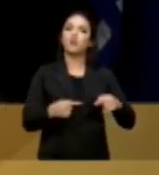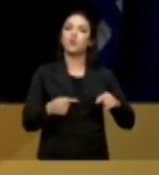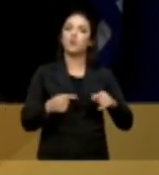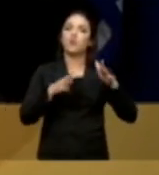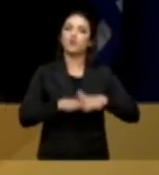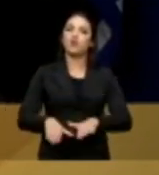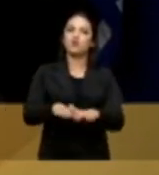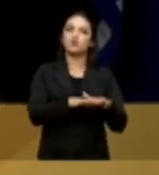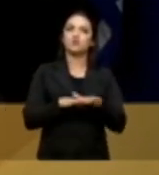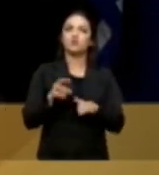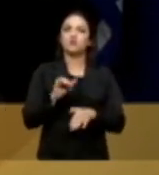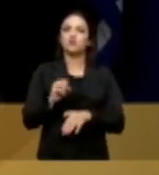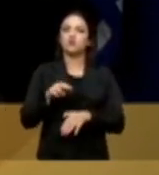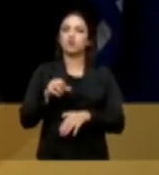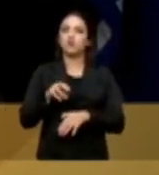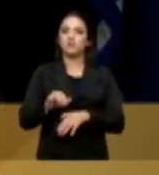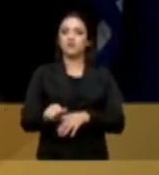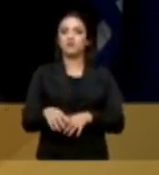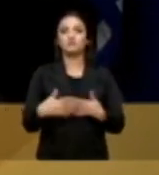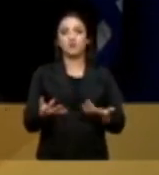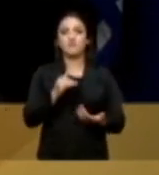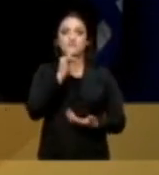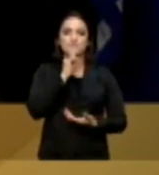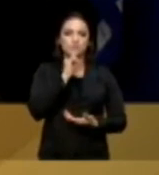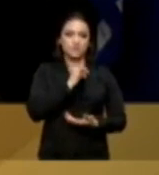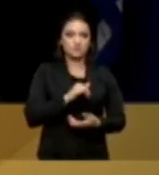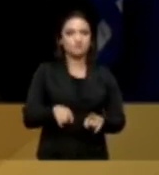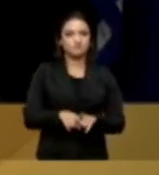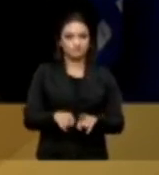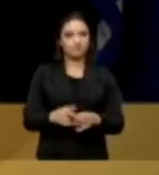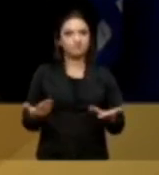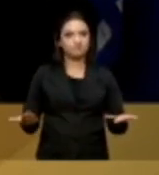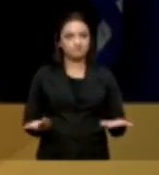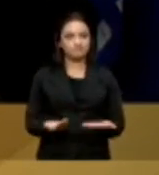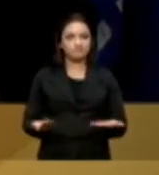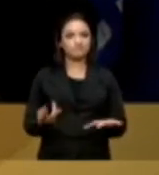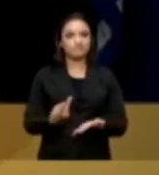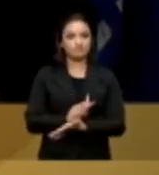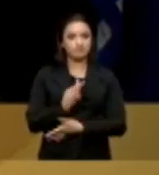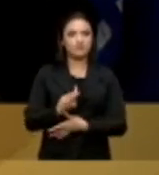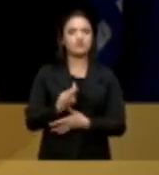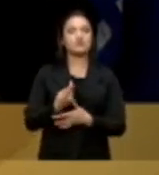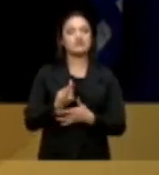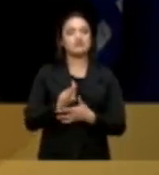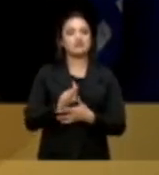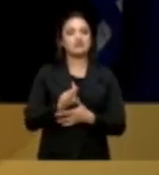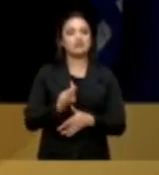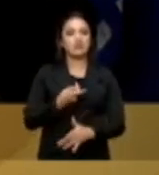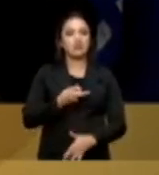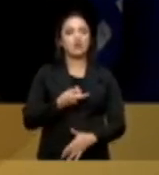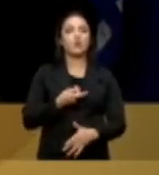à isonomia e à impessoalidade. Há exemplo, no particular, aqui sob exame, da prova de capacidade